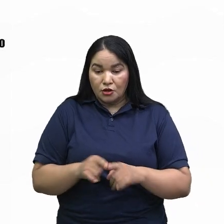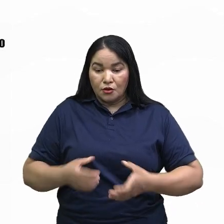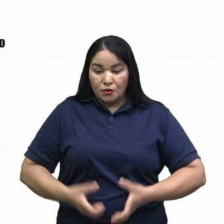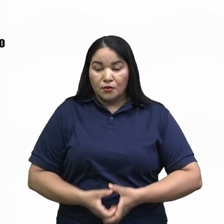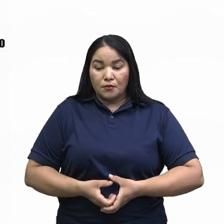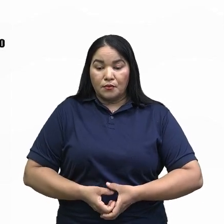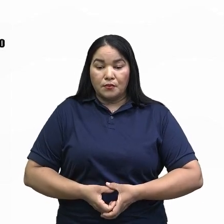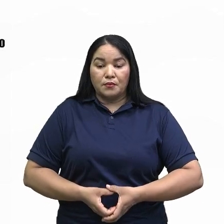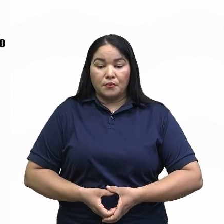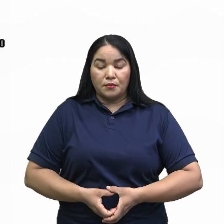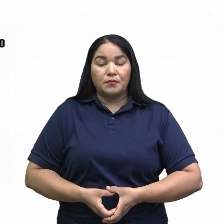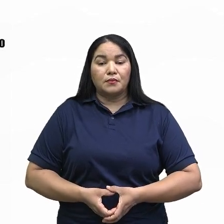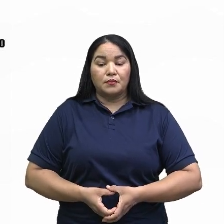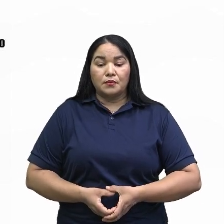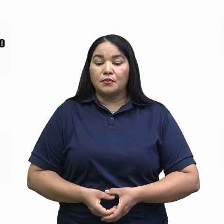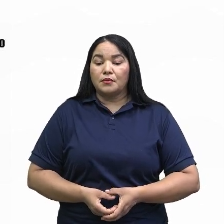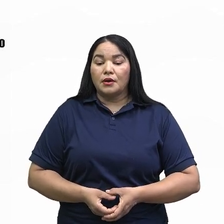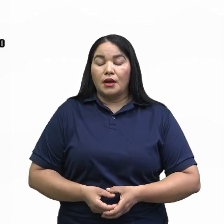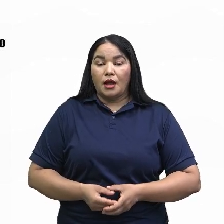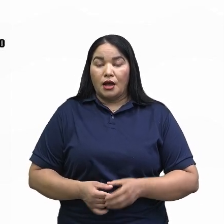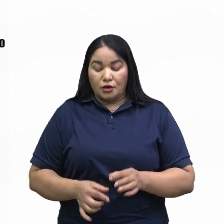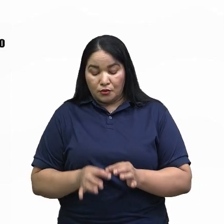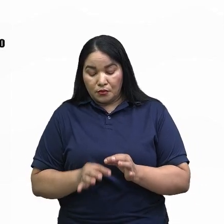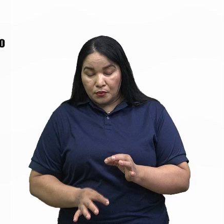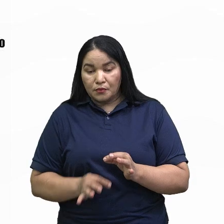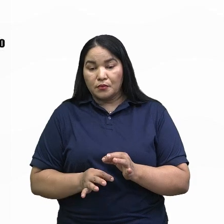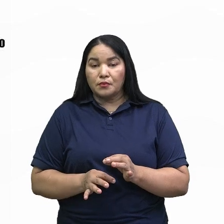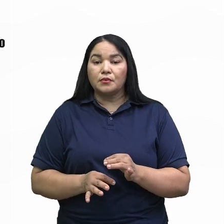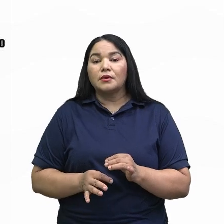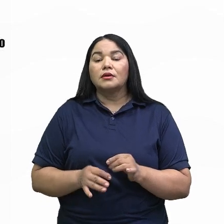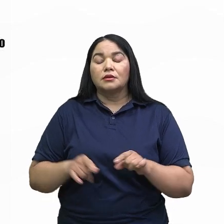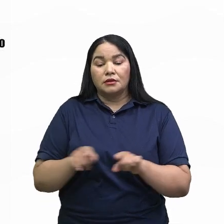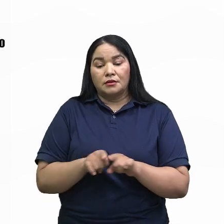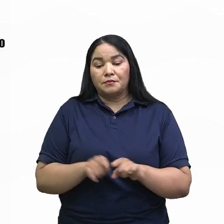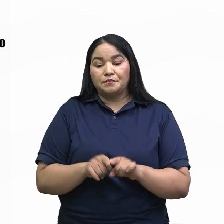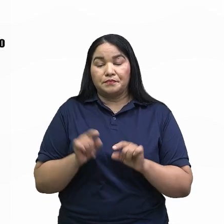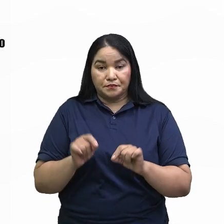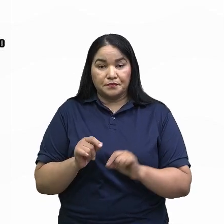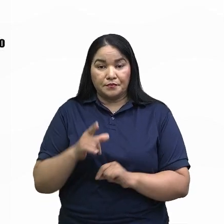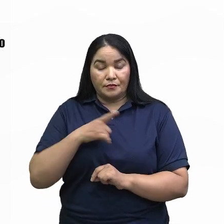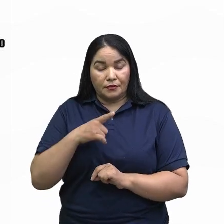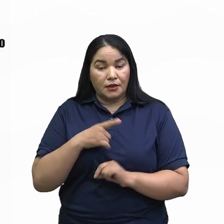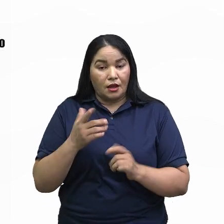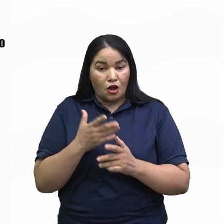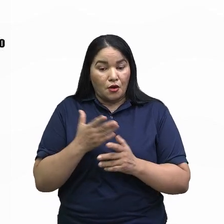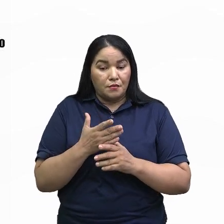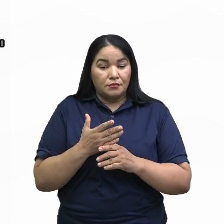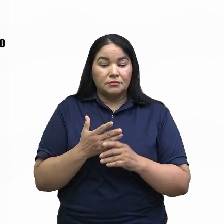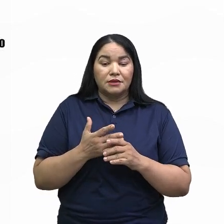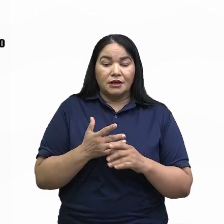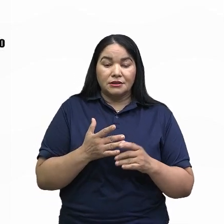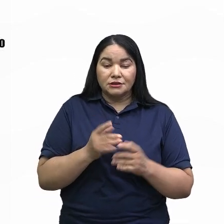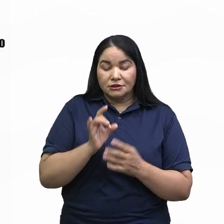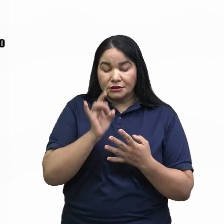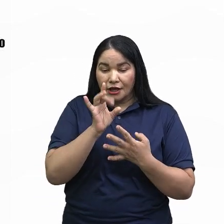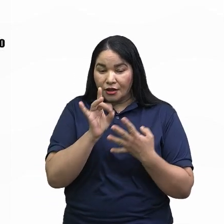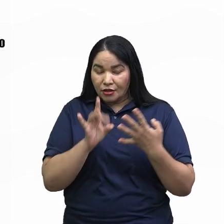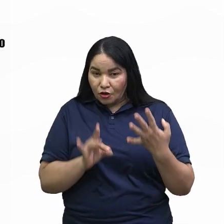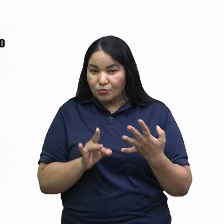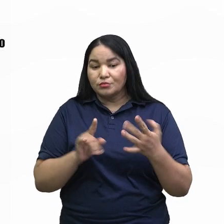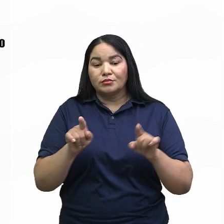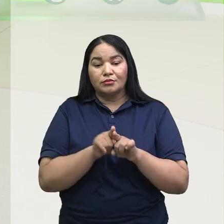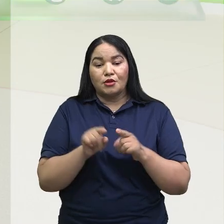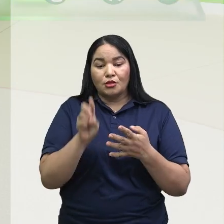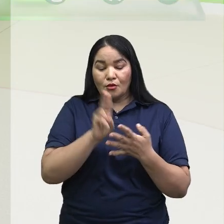bem menor devido ao órgão feminino, tá bom? Então, esses são os órgãos aí que a gente está relembrando junto com vocês do